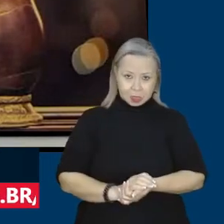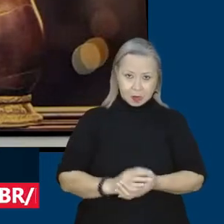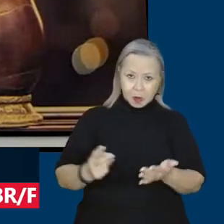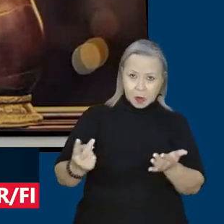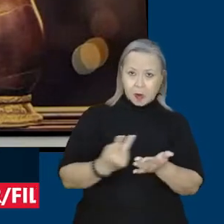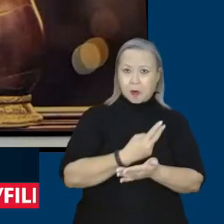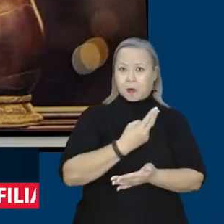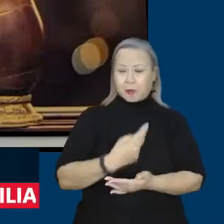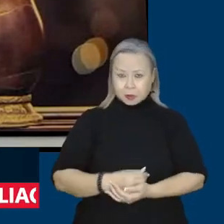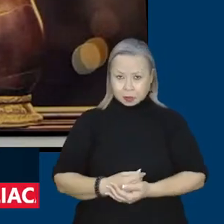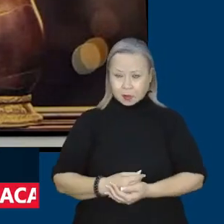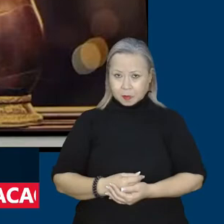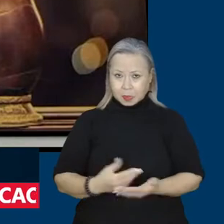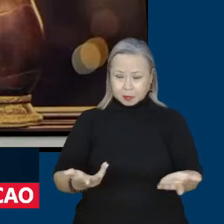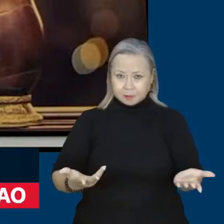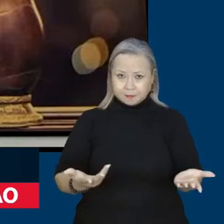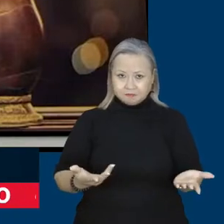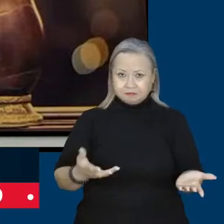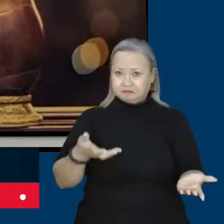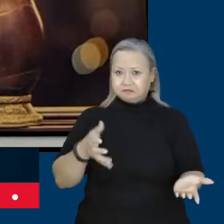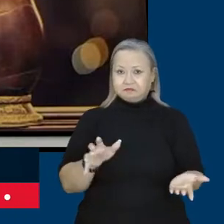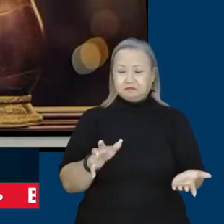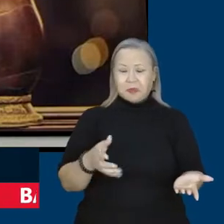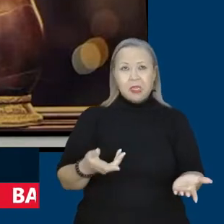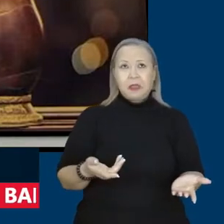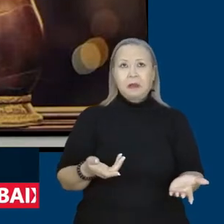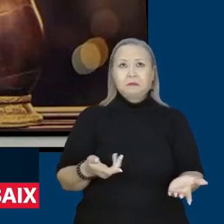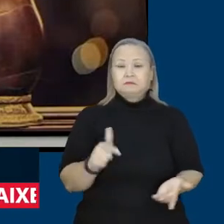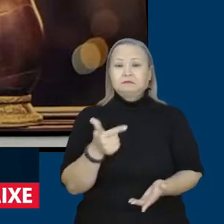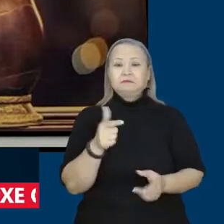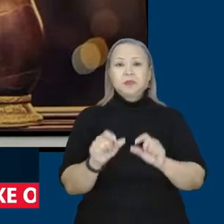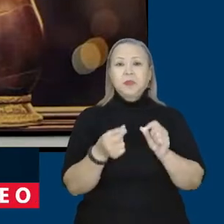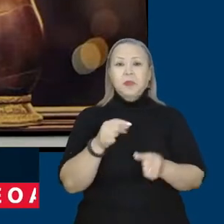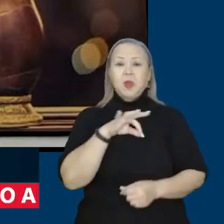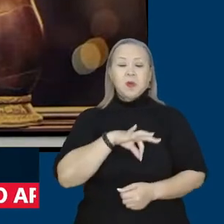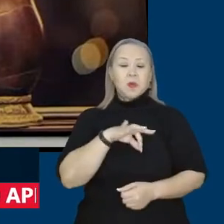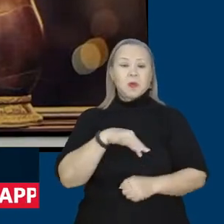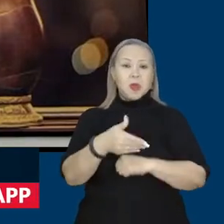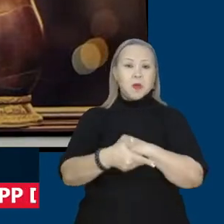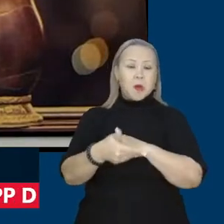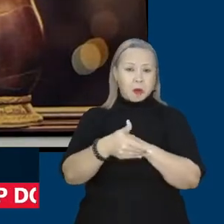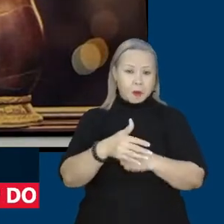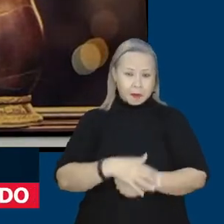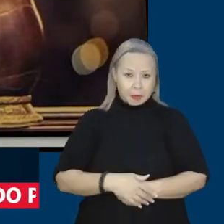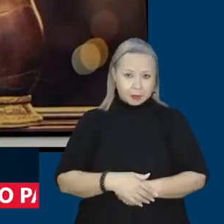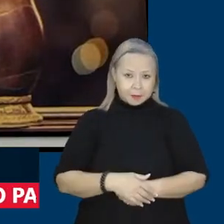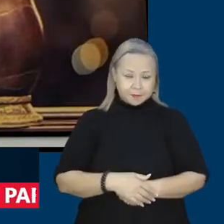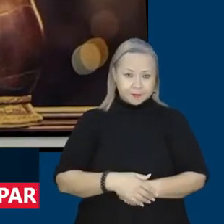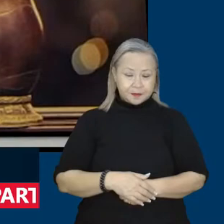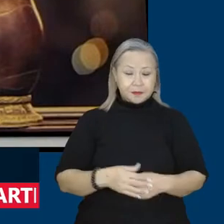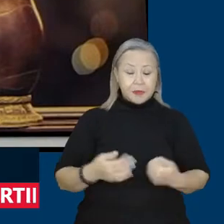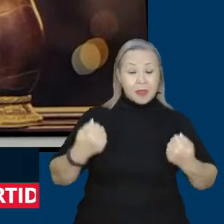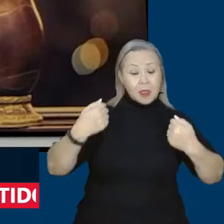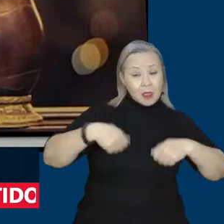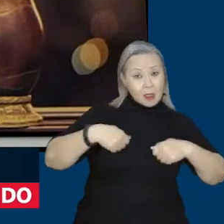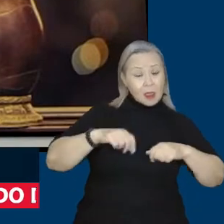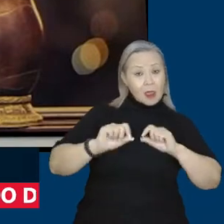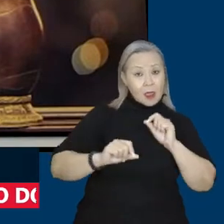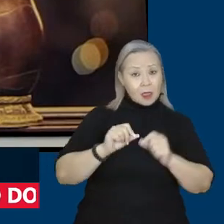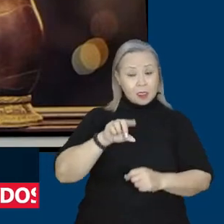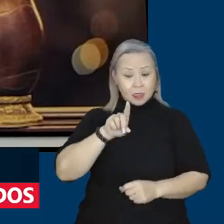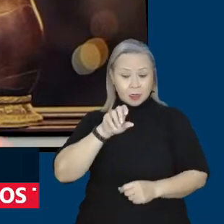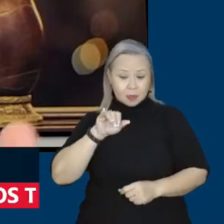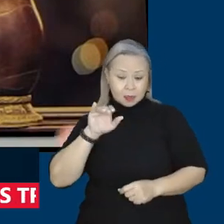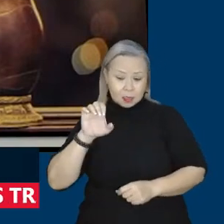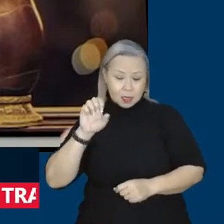algumas vezes nem sequer inflação integral que dirá o aumento do PIB a tendência segundo Diaz a idade